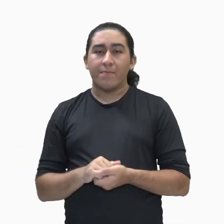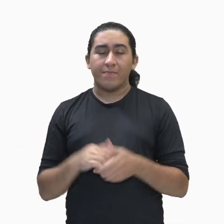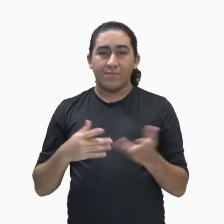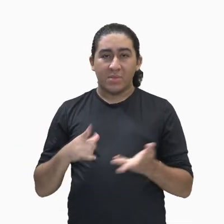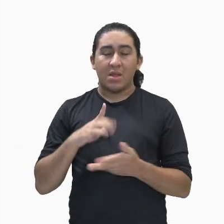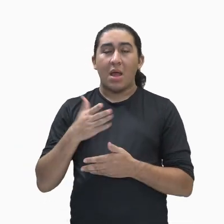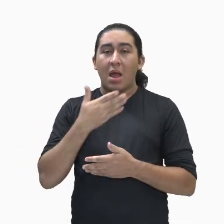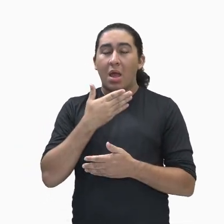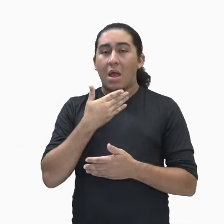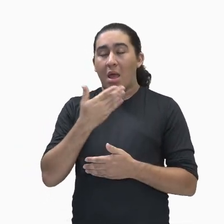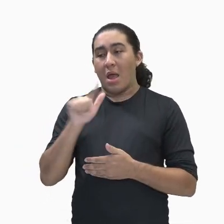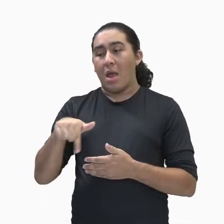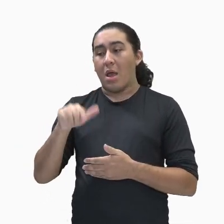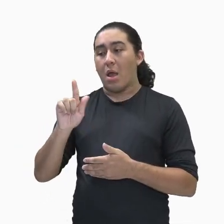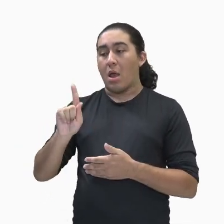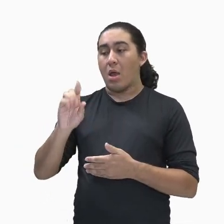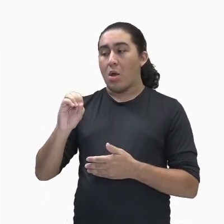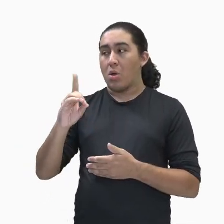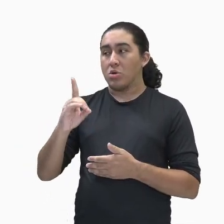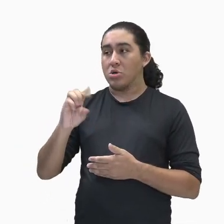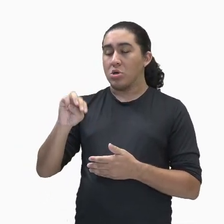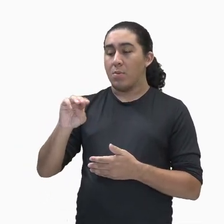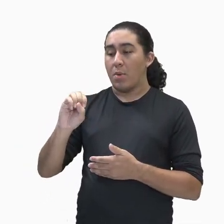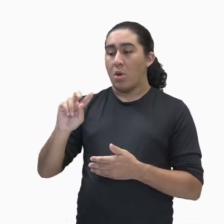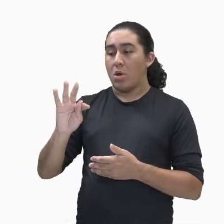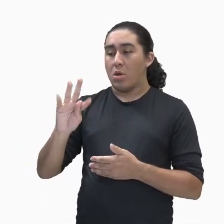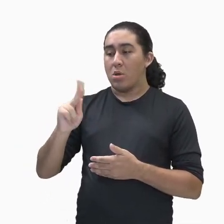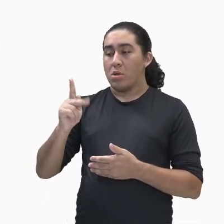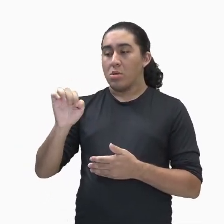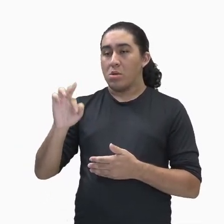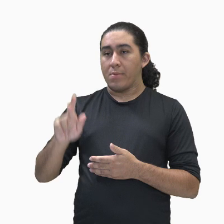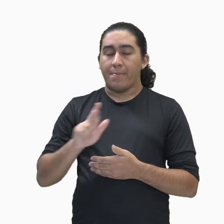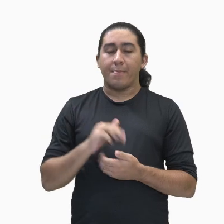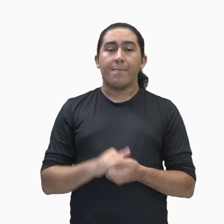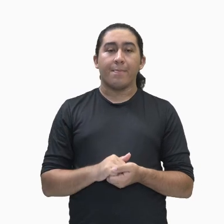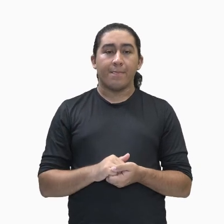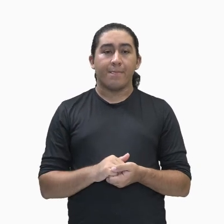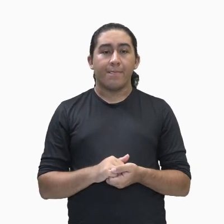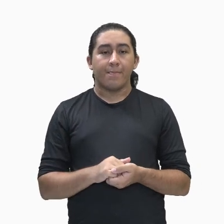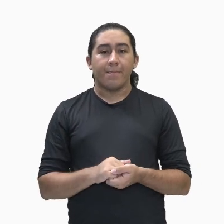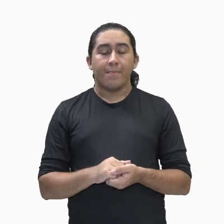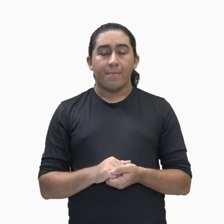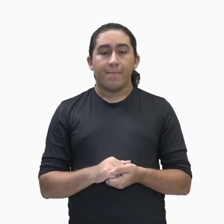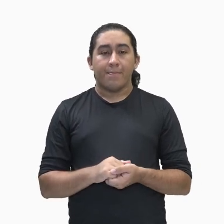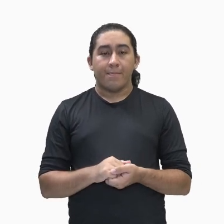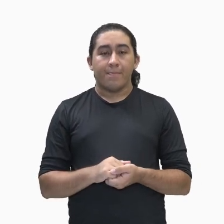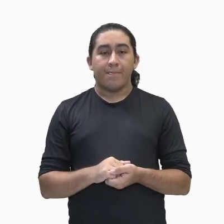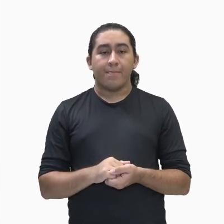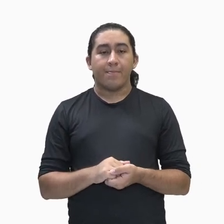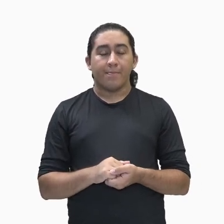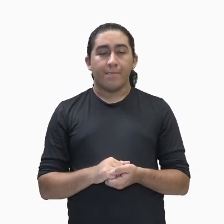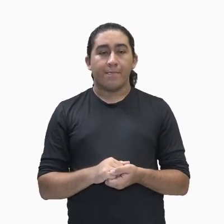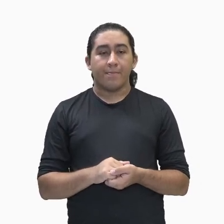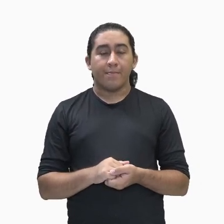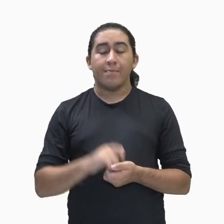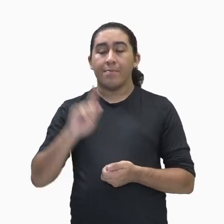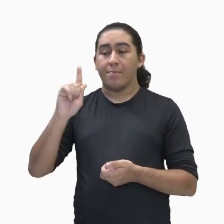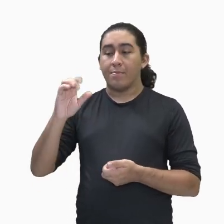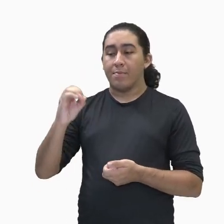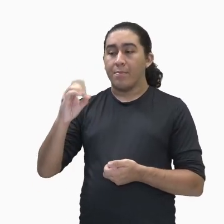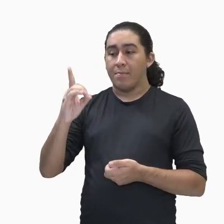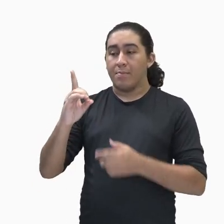bride, bride, que é a noiva no dia do casamento, né? Então você diz, ah, lá vem a noiva, ok? Então você vai usar a